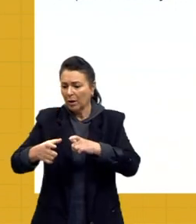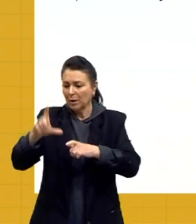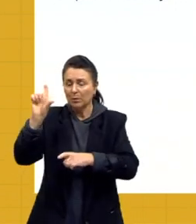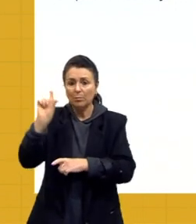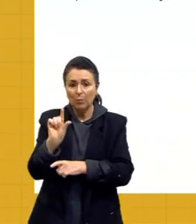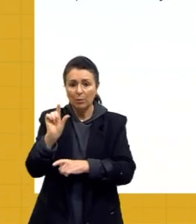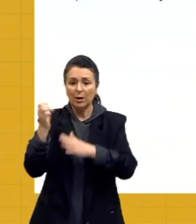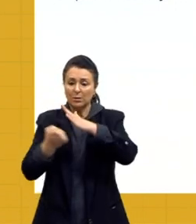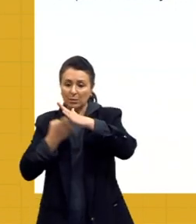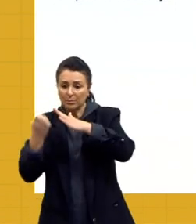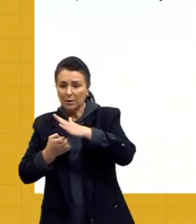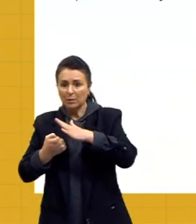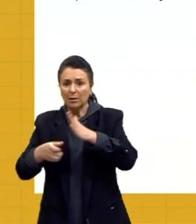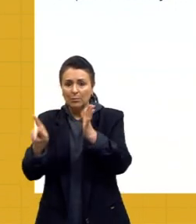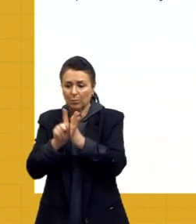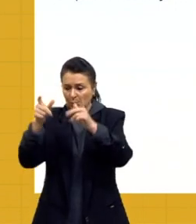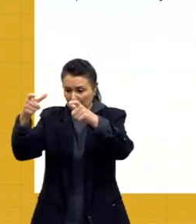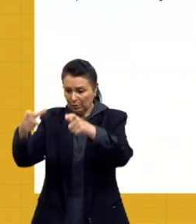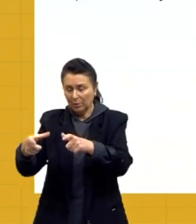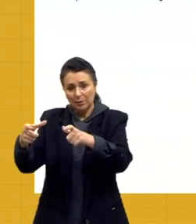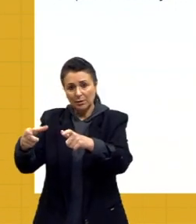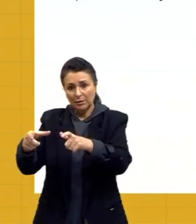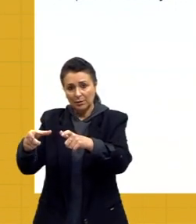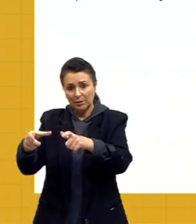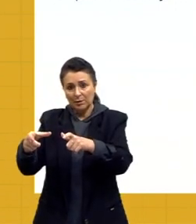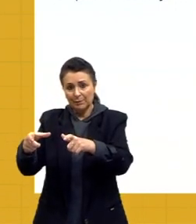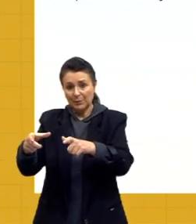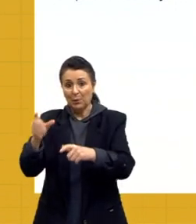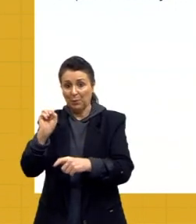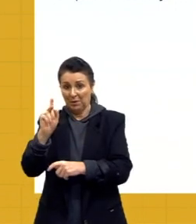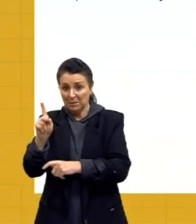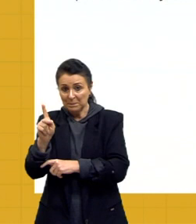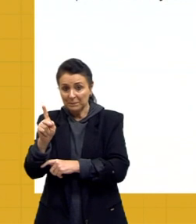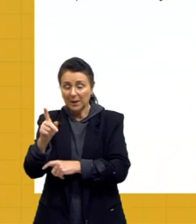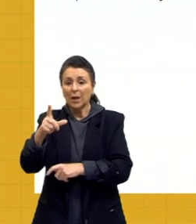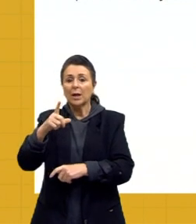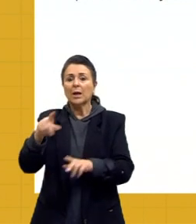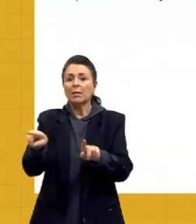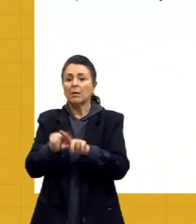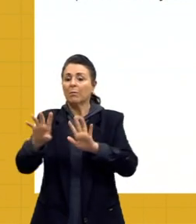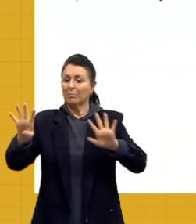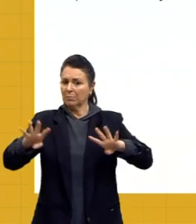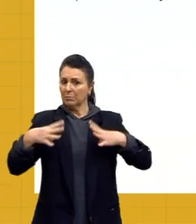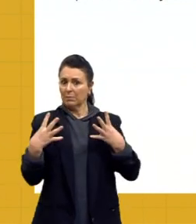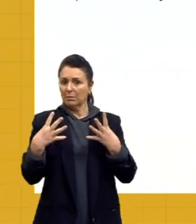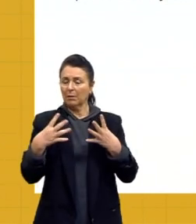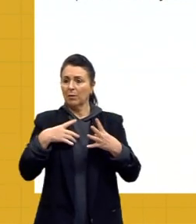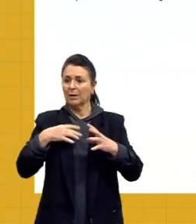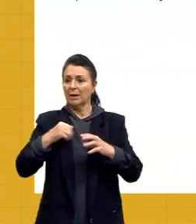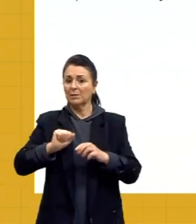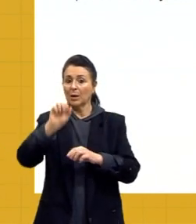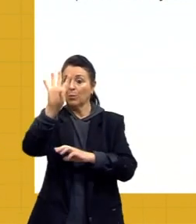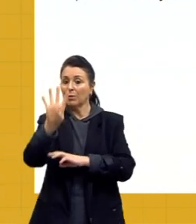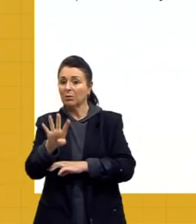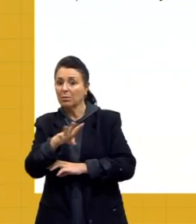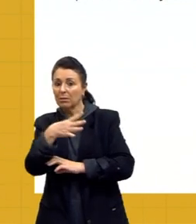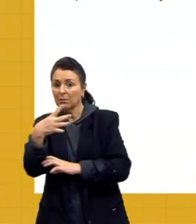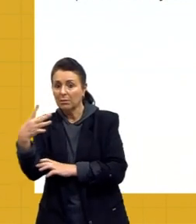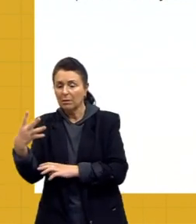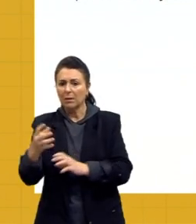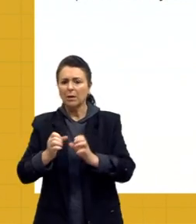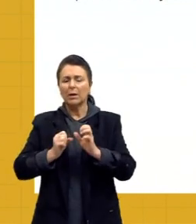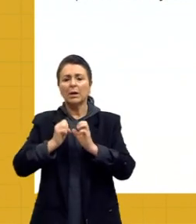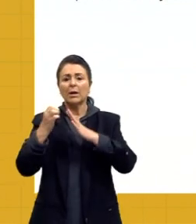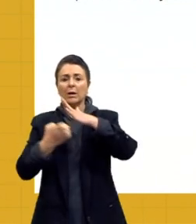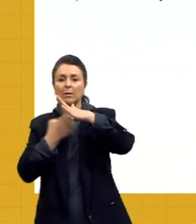poucas empresas locais relacionados a isso tá meninas e meninos outra coisa que chama atenção nesse quadro aqui em e é muito